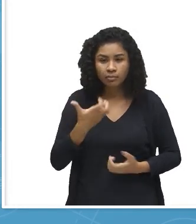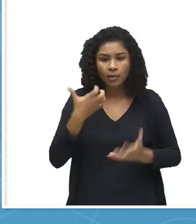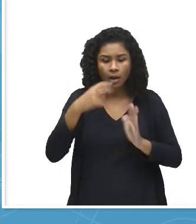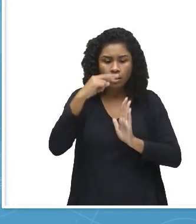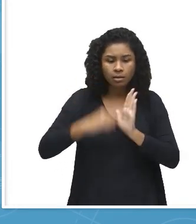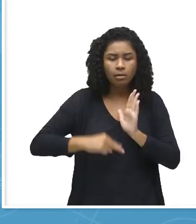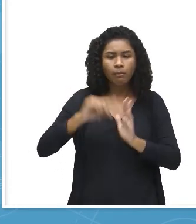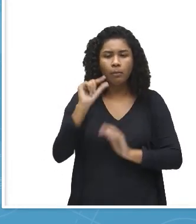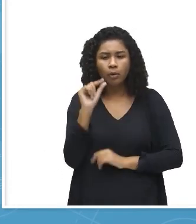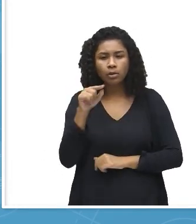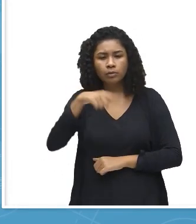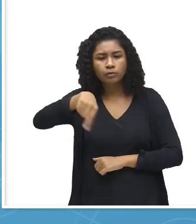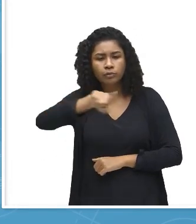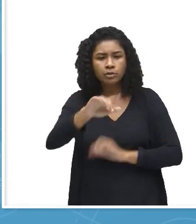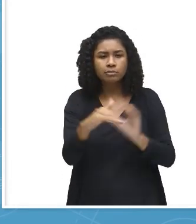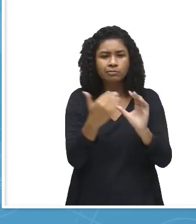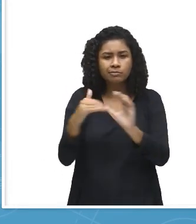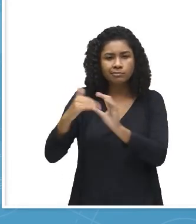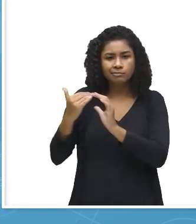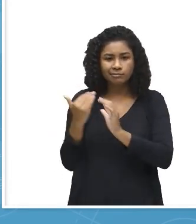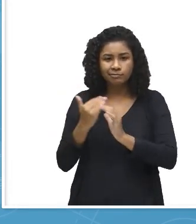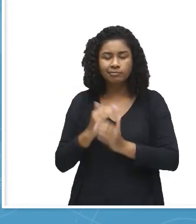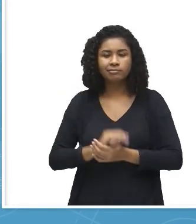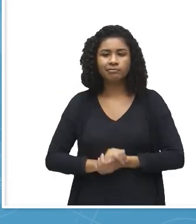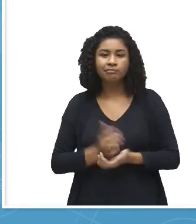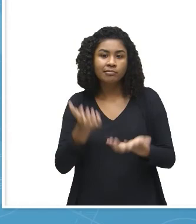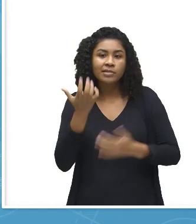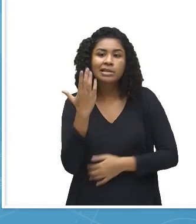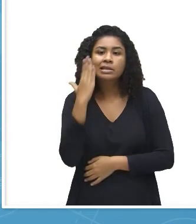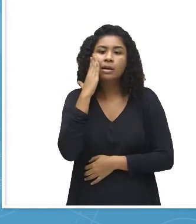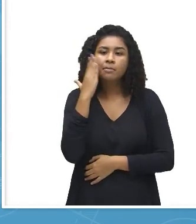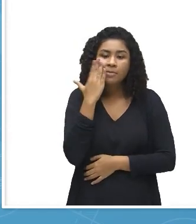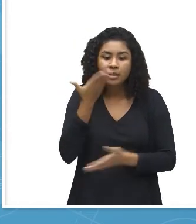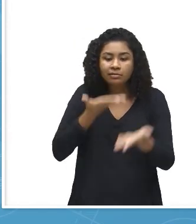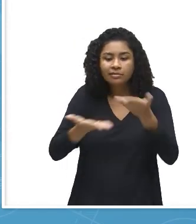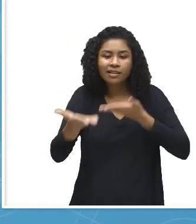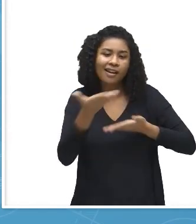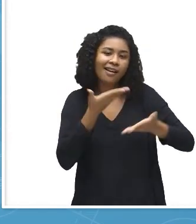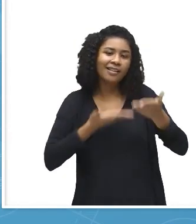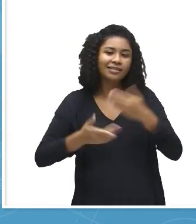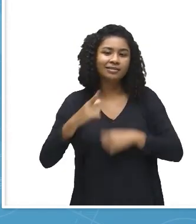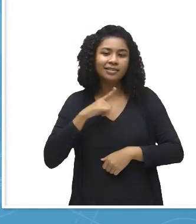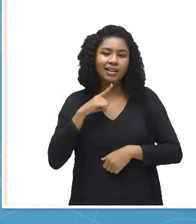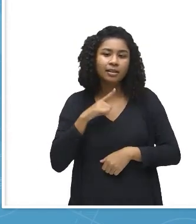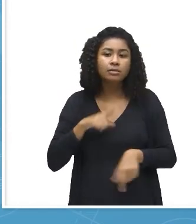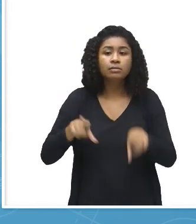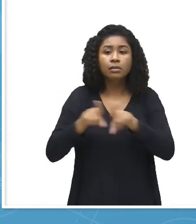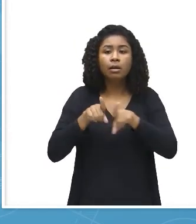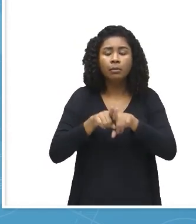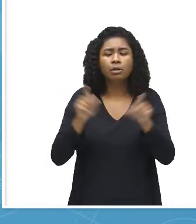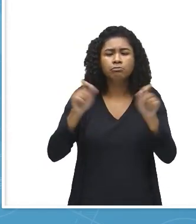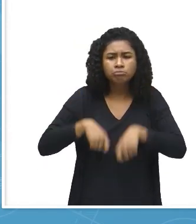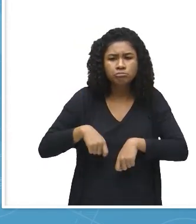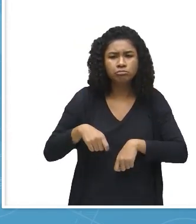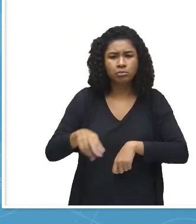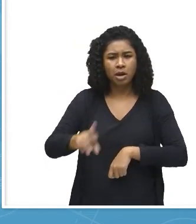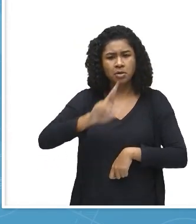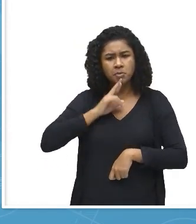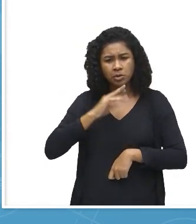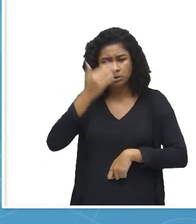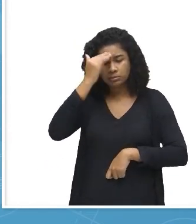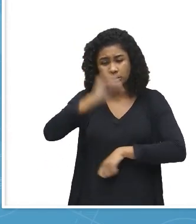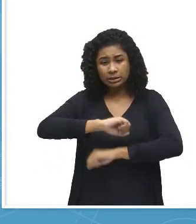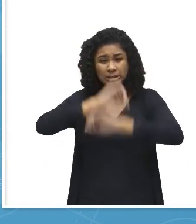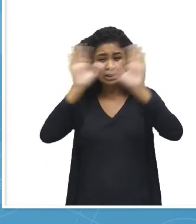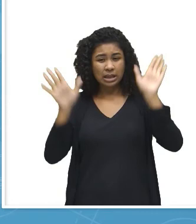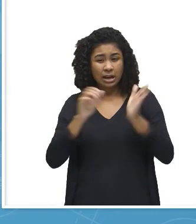pouquinho a participação de vocês, quero ver a interatividade e quero ver se vocês conseguiram compreender o conteúdo da aula de hoje.